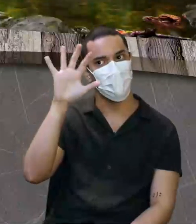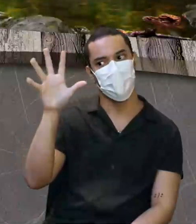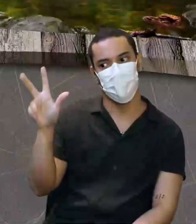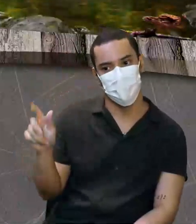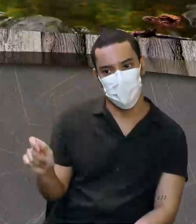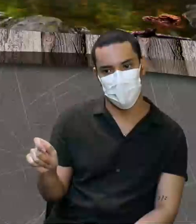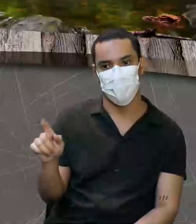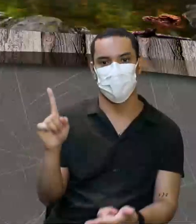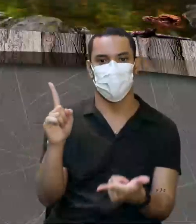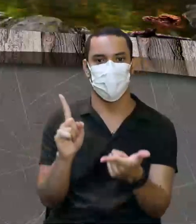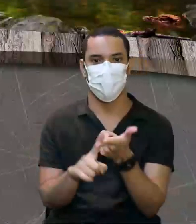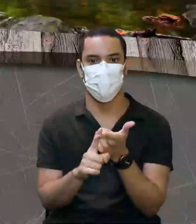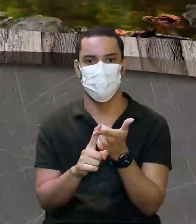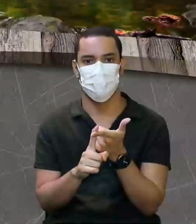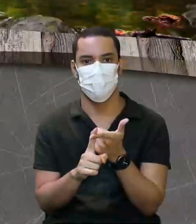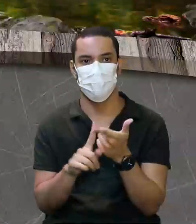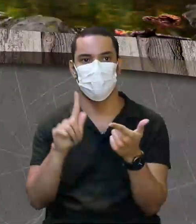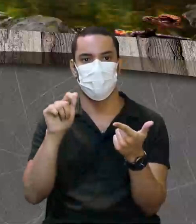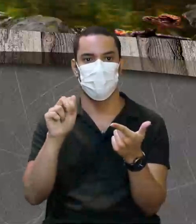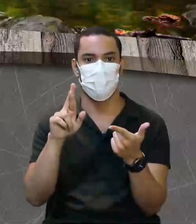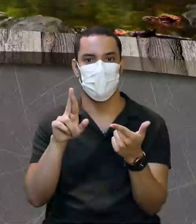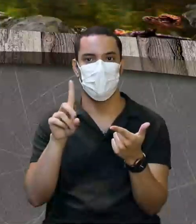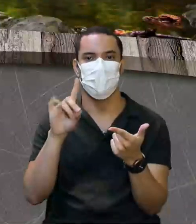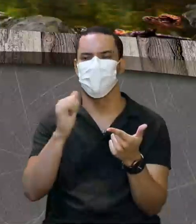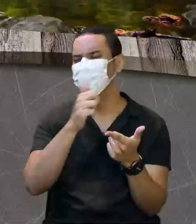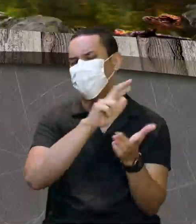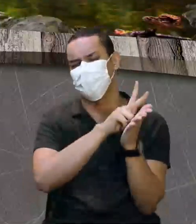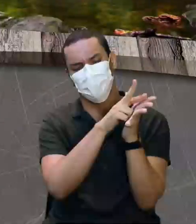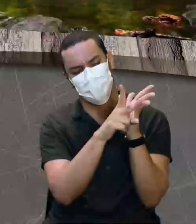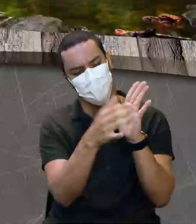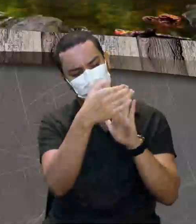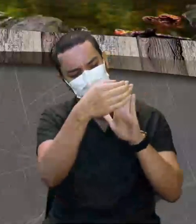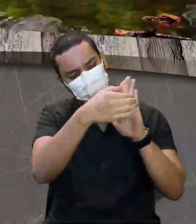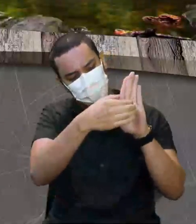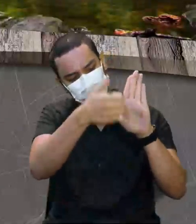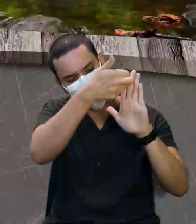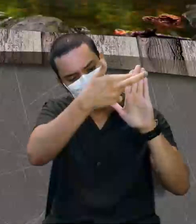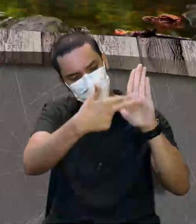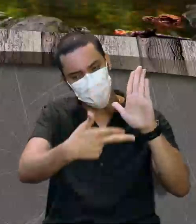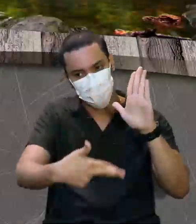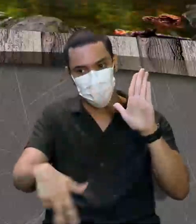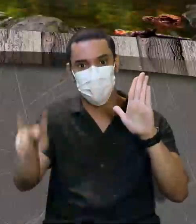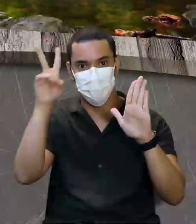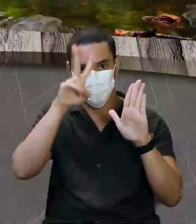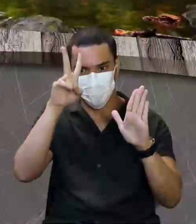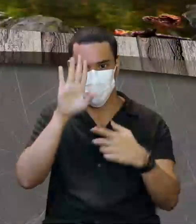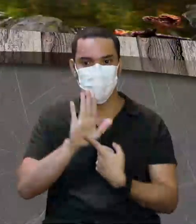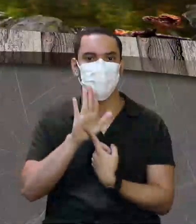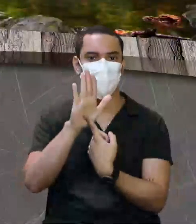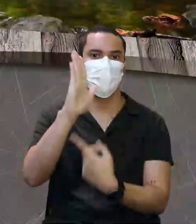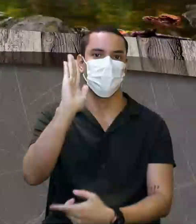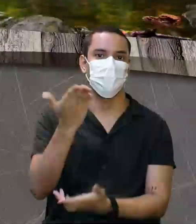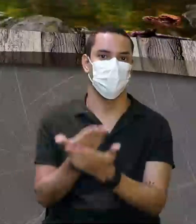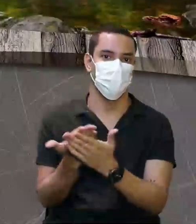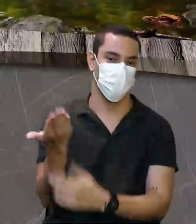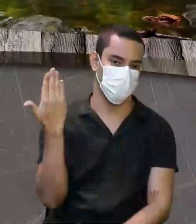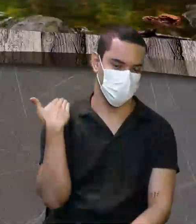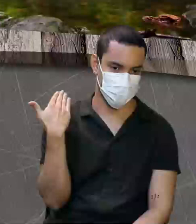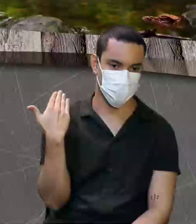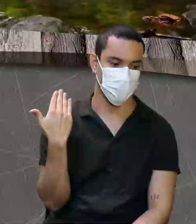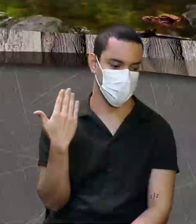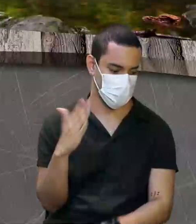Africanos, o Garde, enfim, tem vários Australopithecus aí, várias espécies, tá